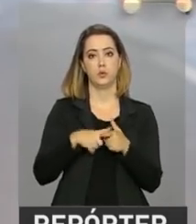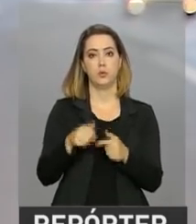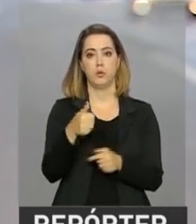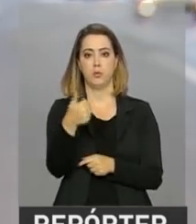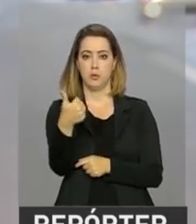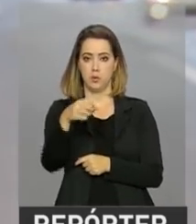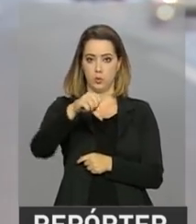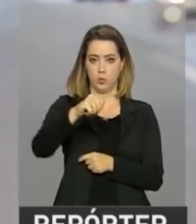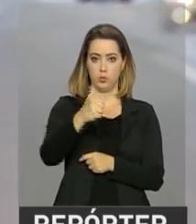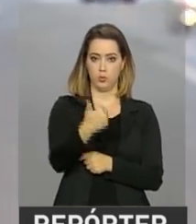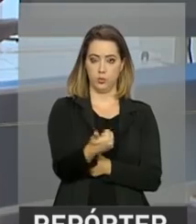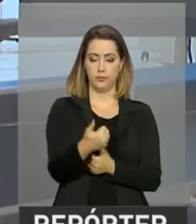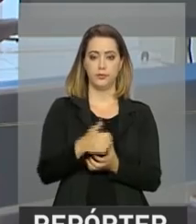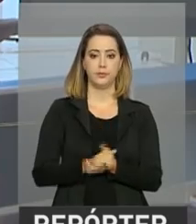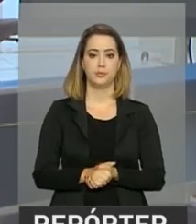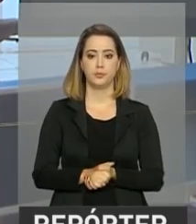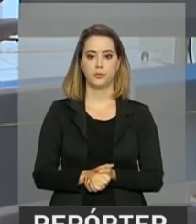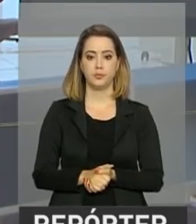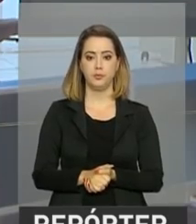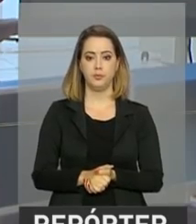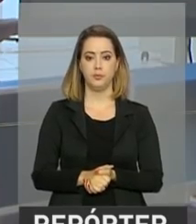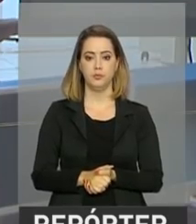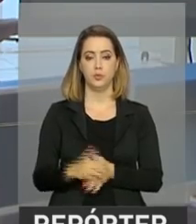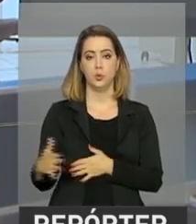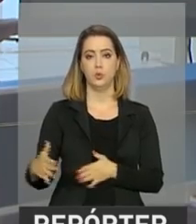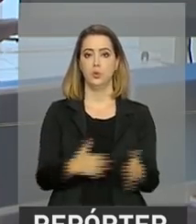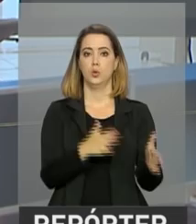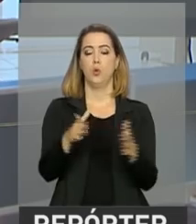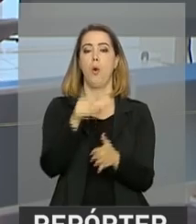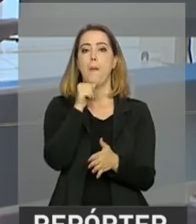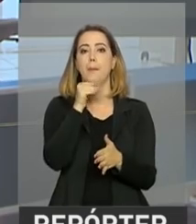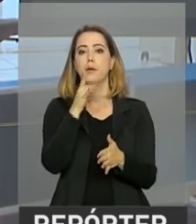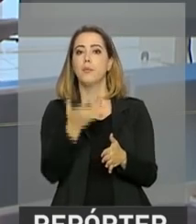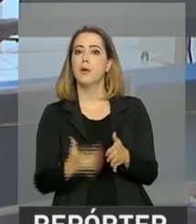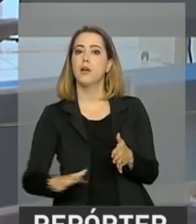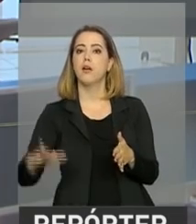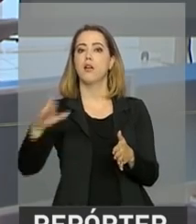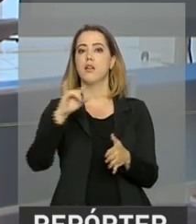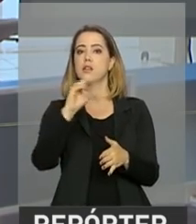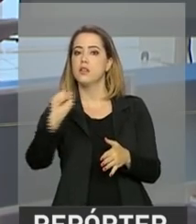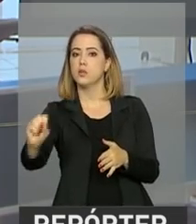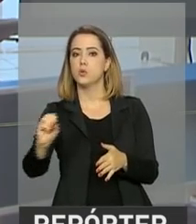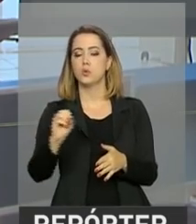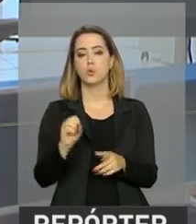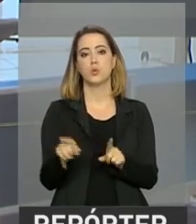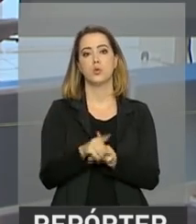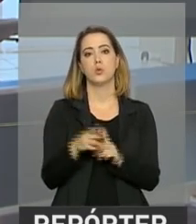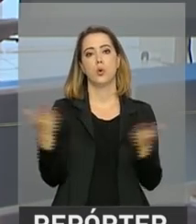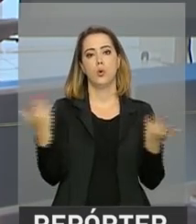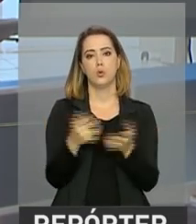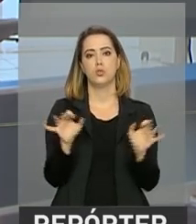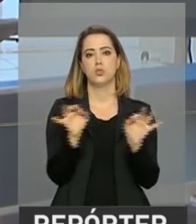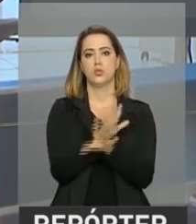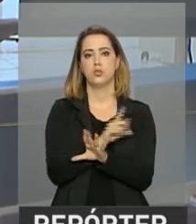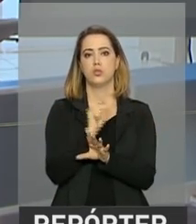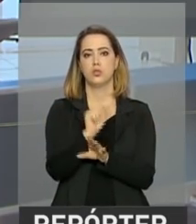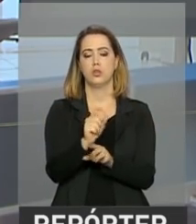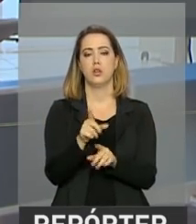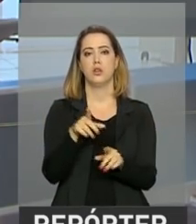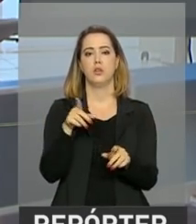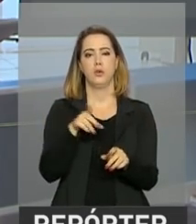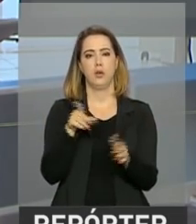brasília beatriz amiga as rodovias para o mar e rios termina hoje o prazo para pescadores e donos de embarcações